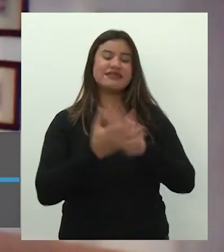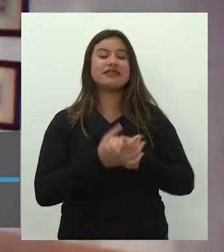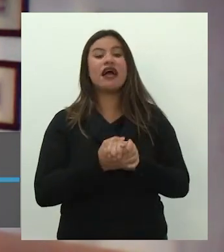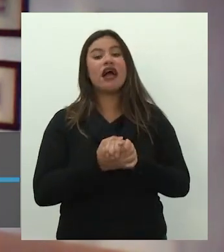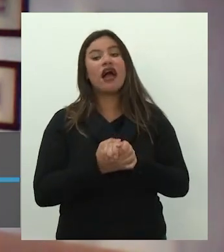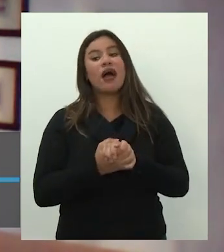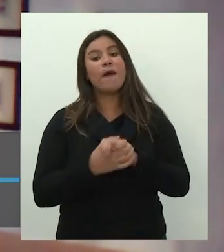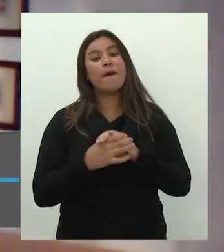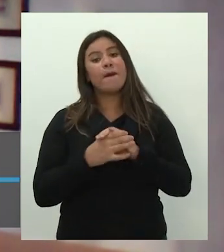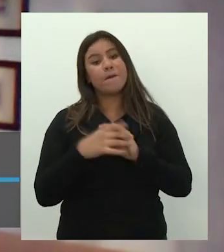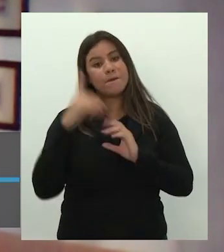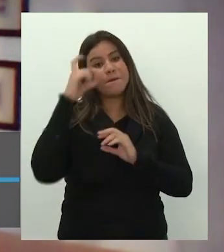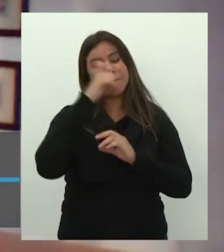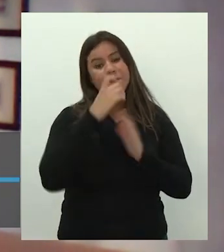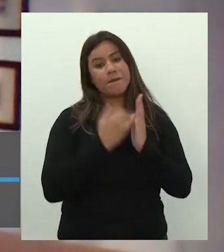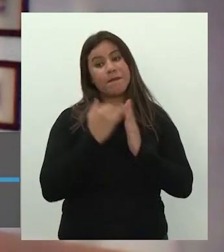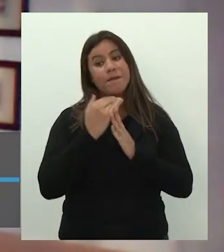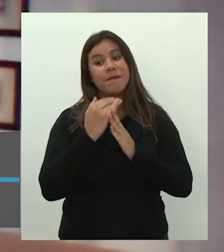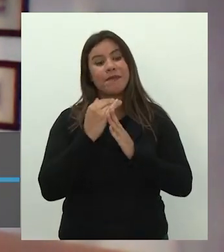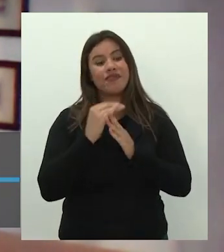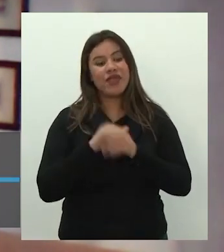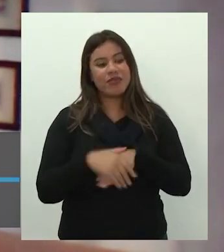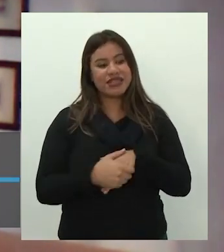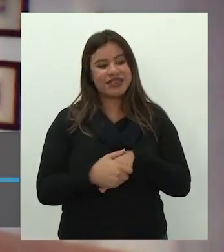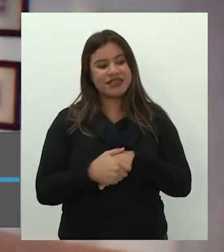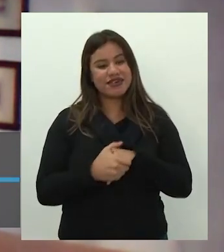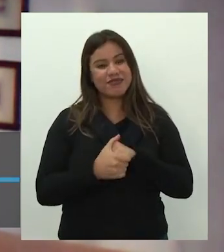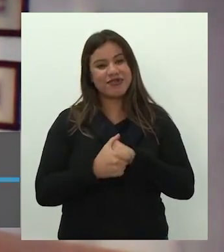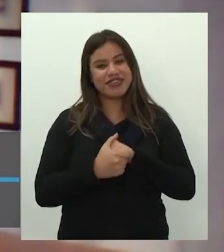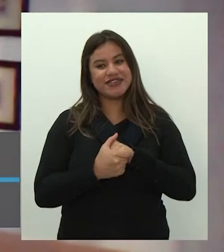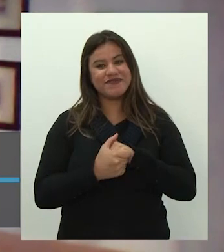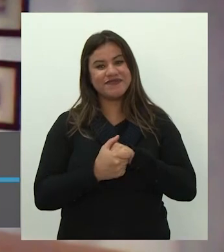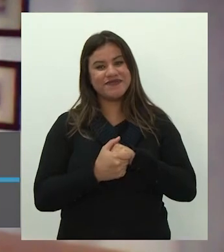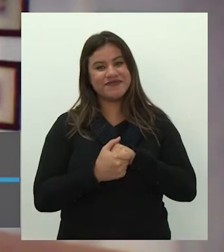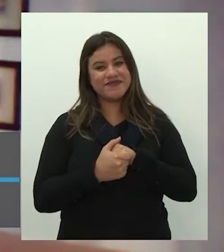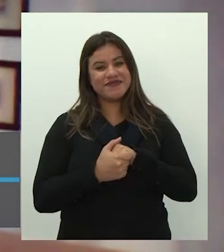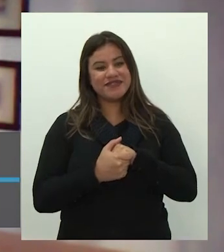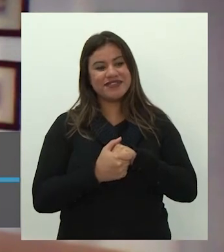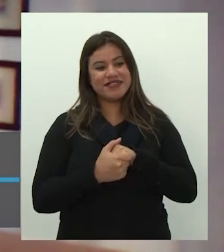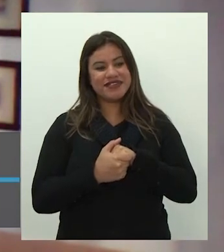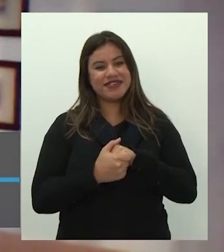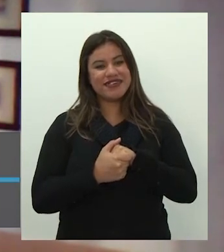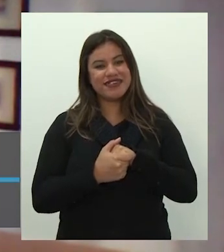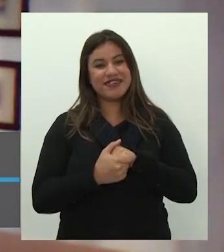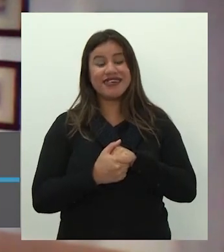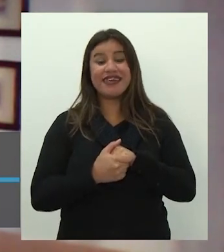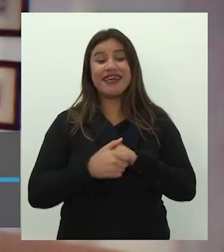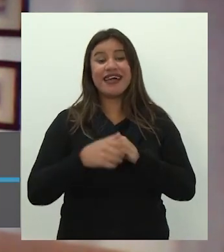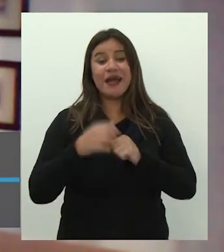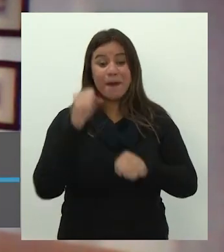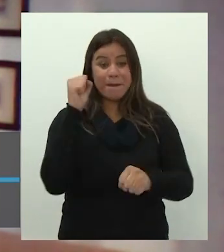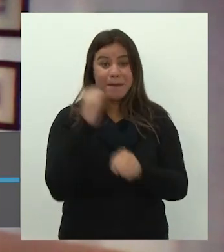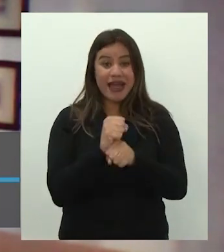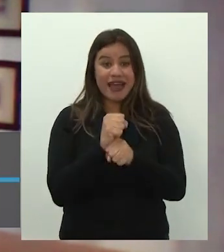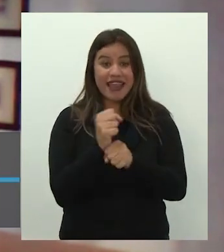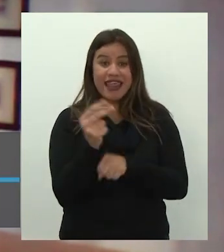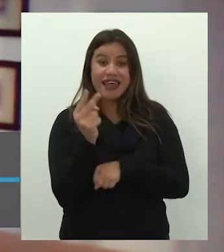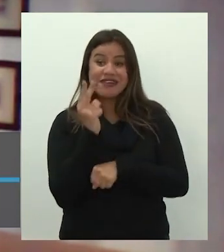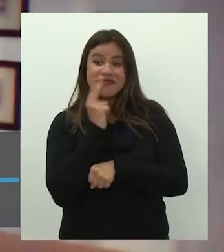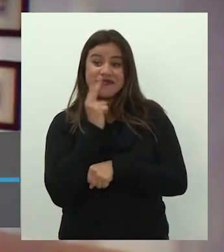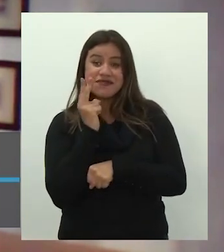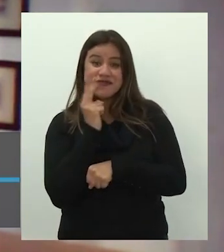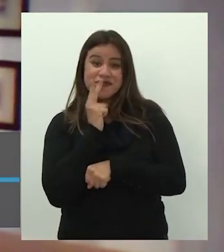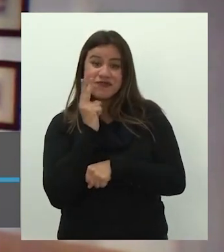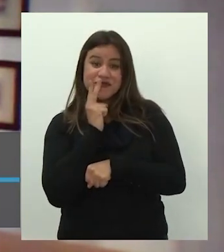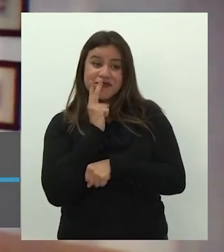sabem que parar de fumar, segundo eu li, é mais difícil do que parar de usar